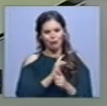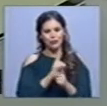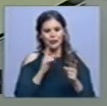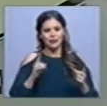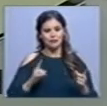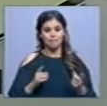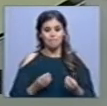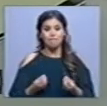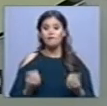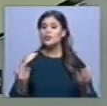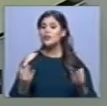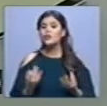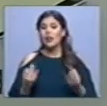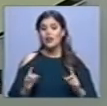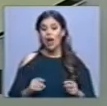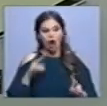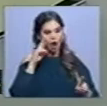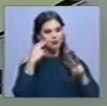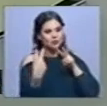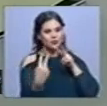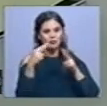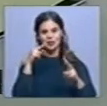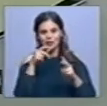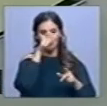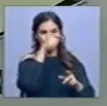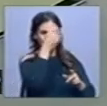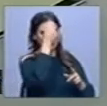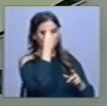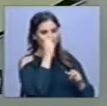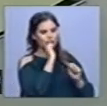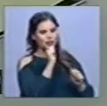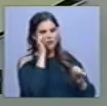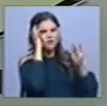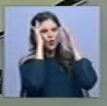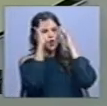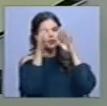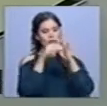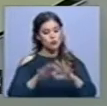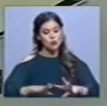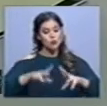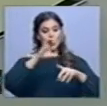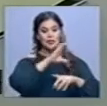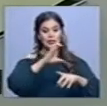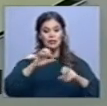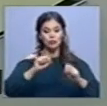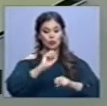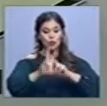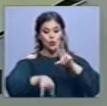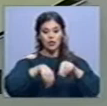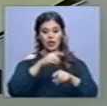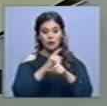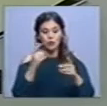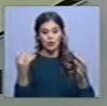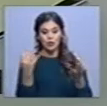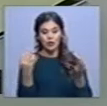é uma visão mais de um historiador, de um filósofo, da evolução da ciência moderna, que ele localiza